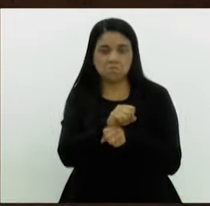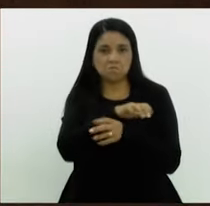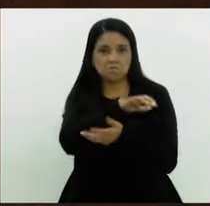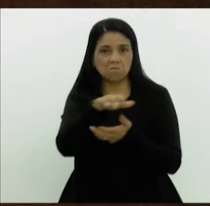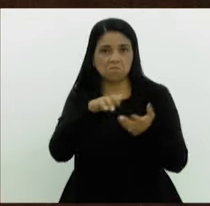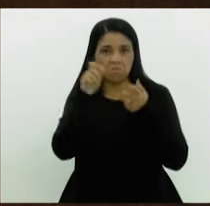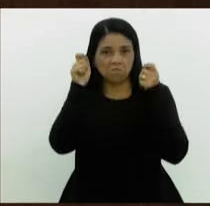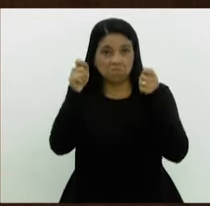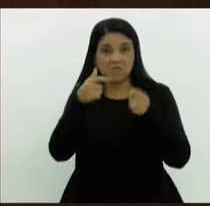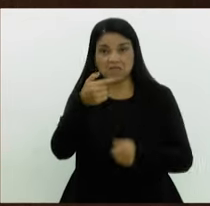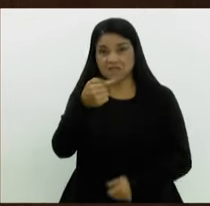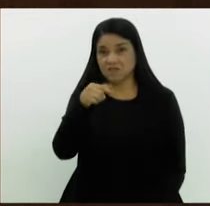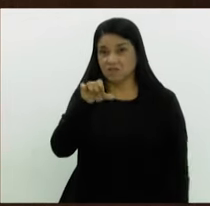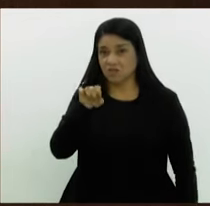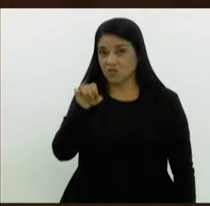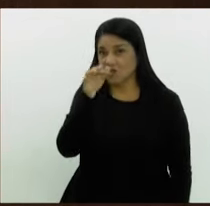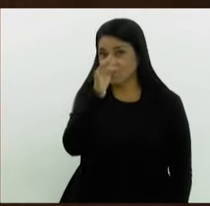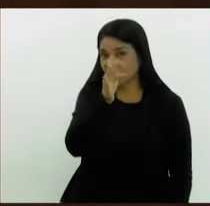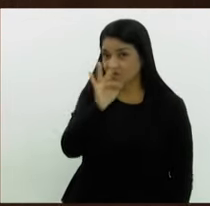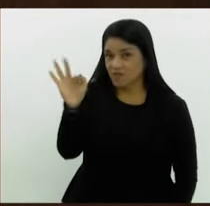79 instituições federais